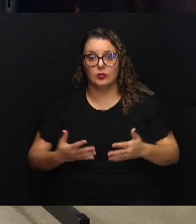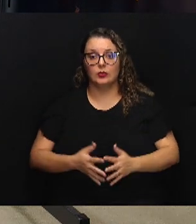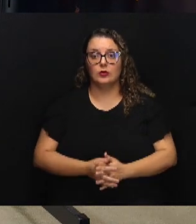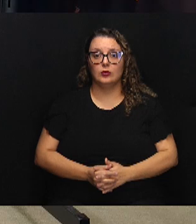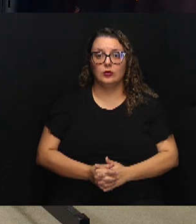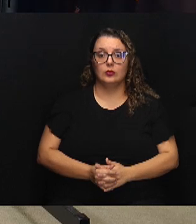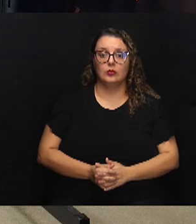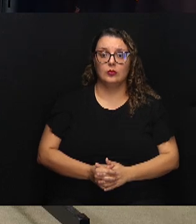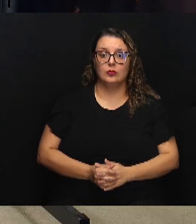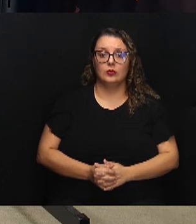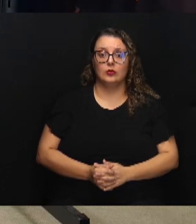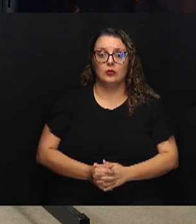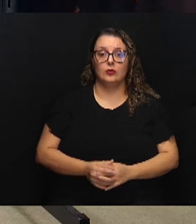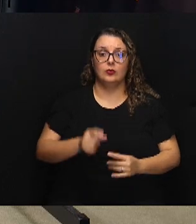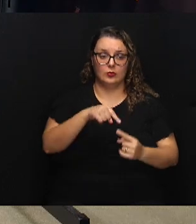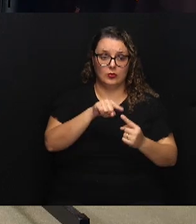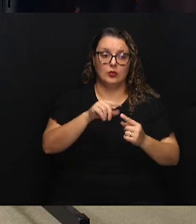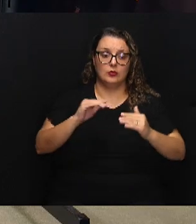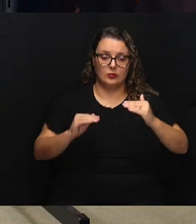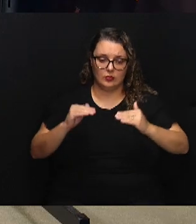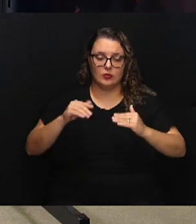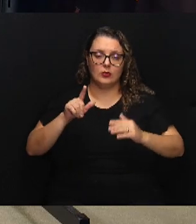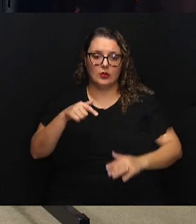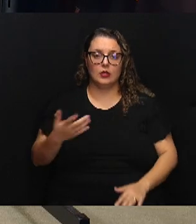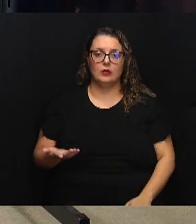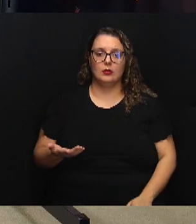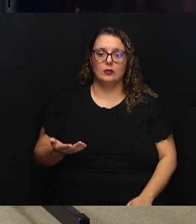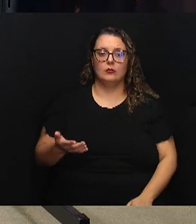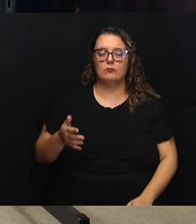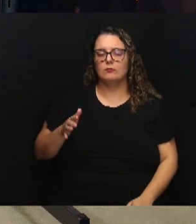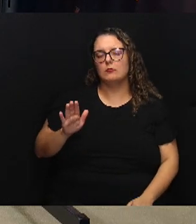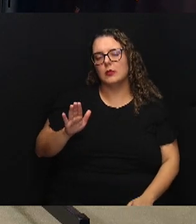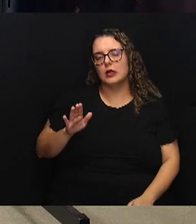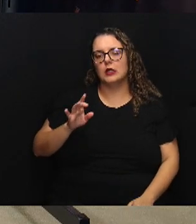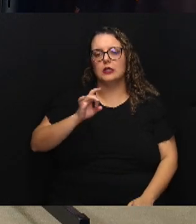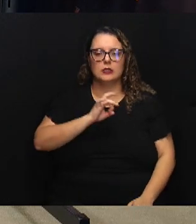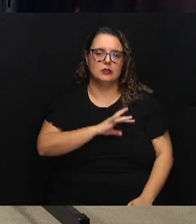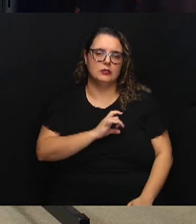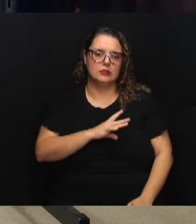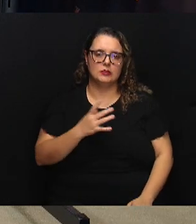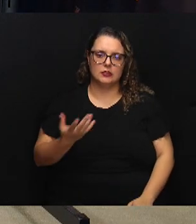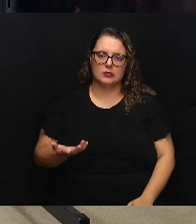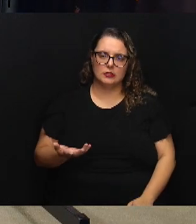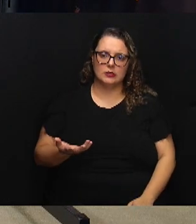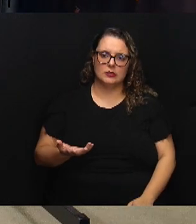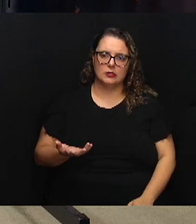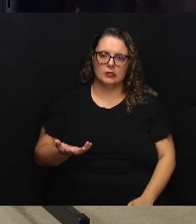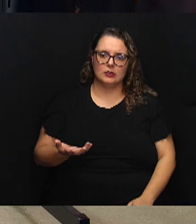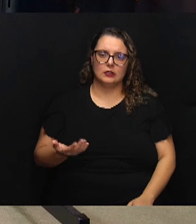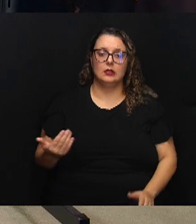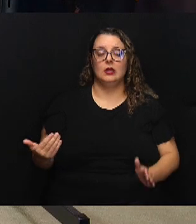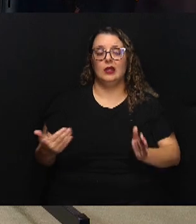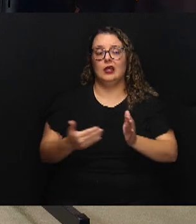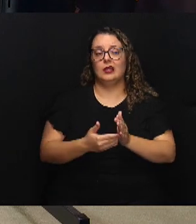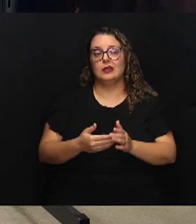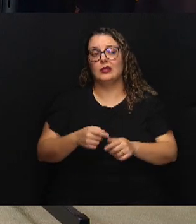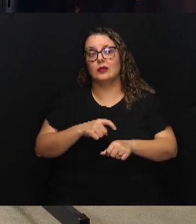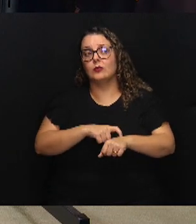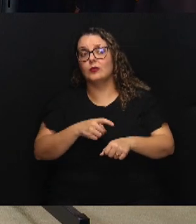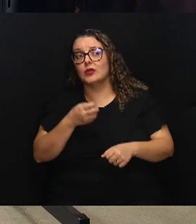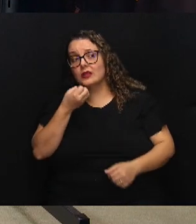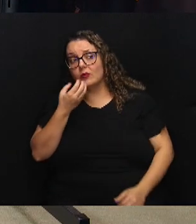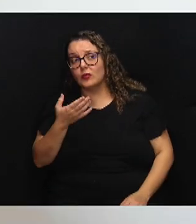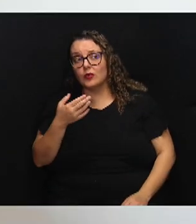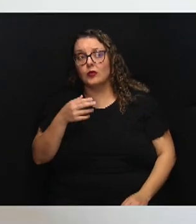O ponto-alvo é o equilíbrio, né? Mas esse medo, até que ponto ele é bom?